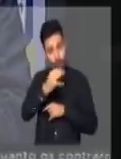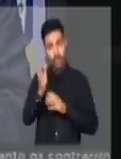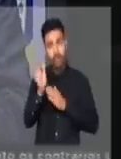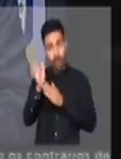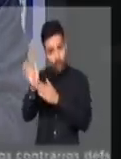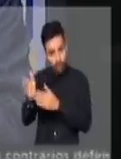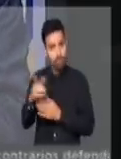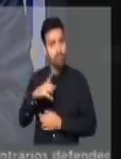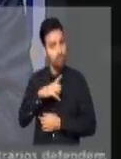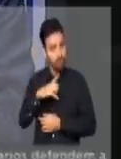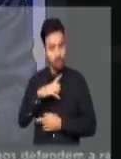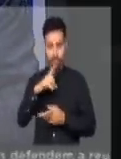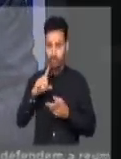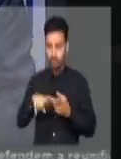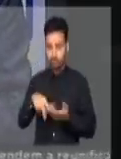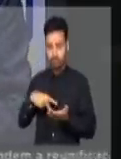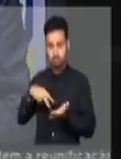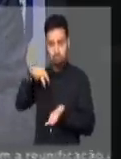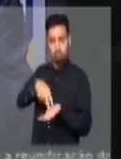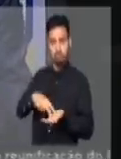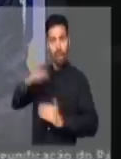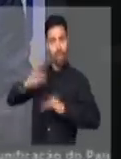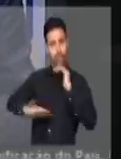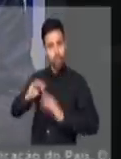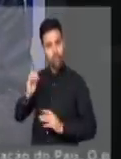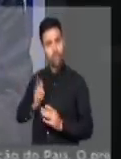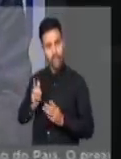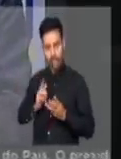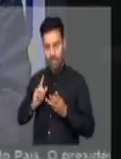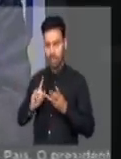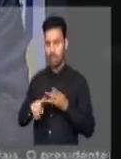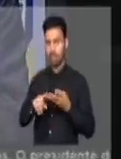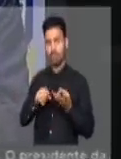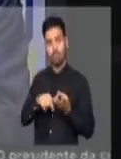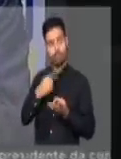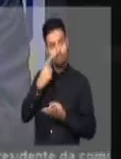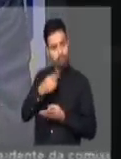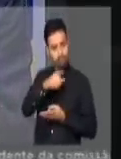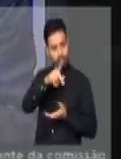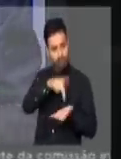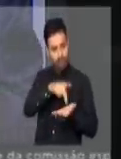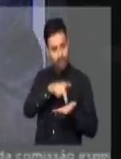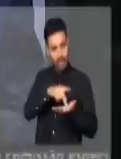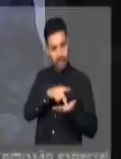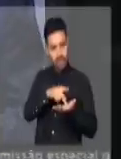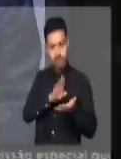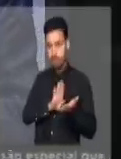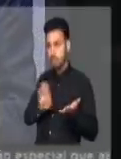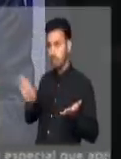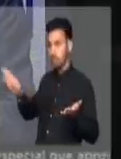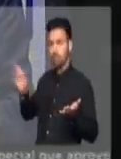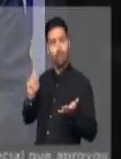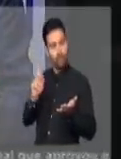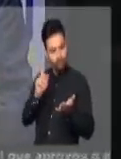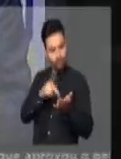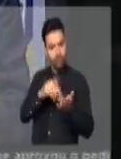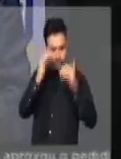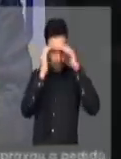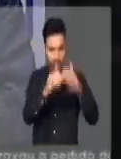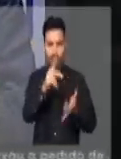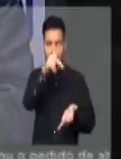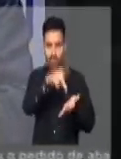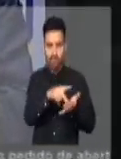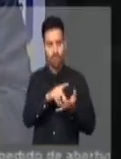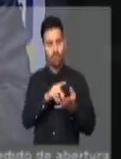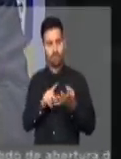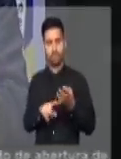partido que tem atitude, um partido que não se esconde da verdade e assume compromisso de papel passado. O direito